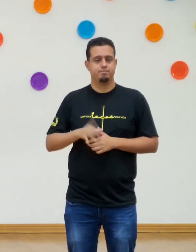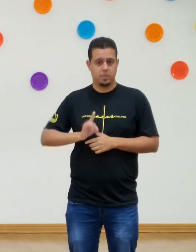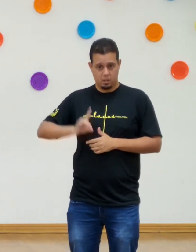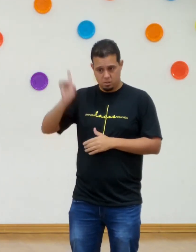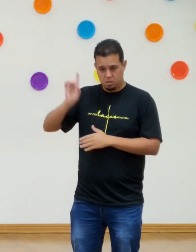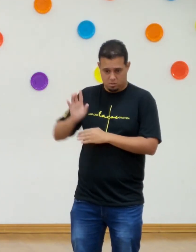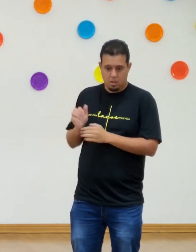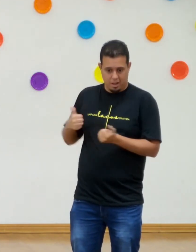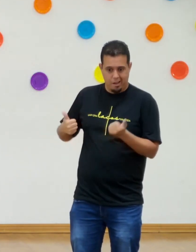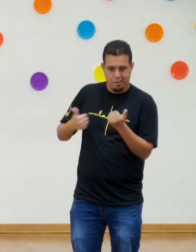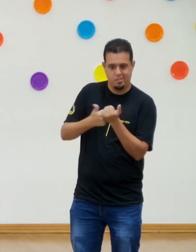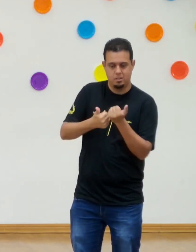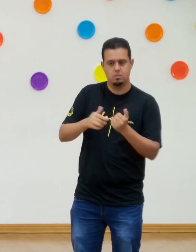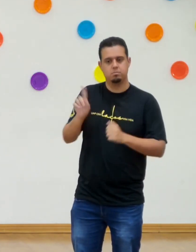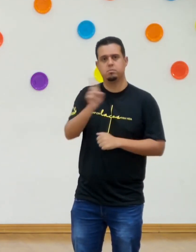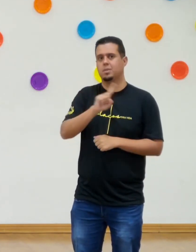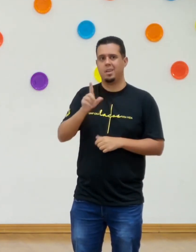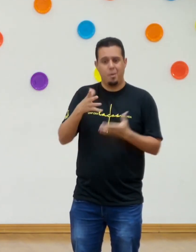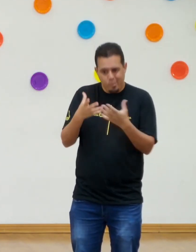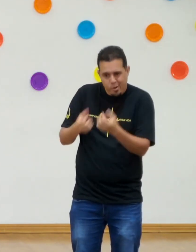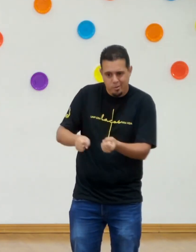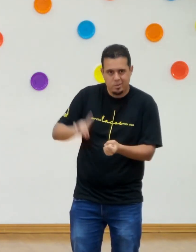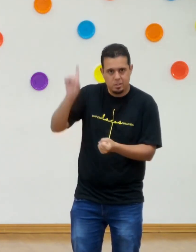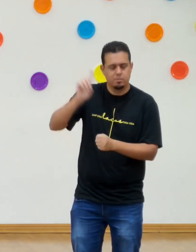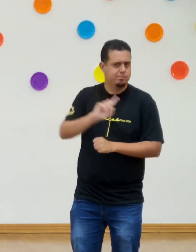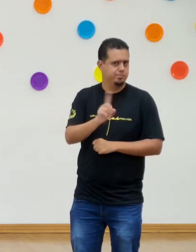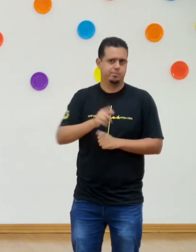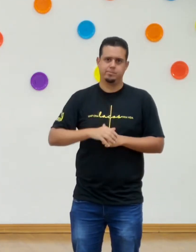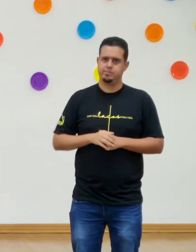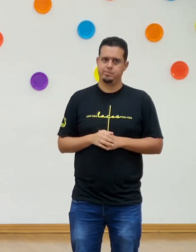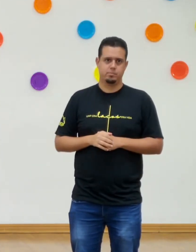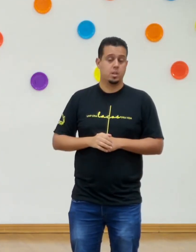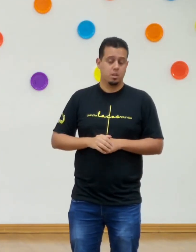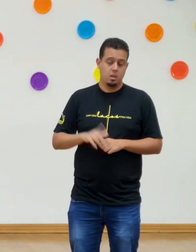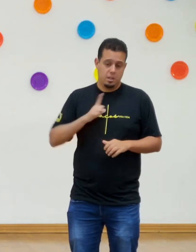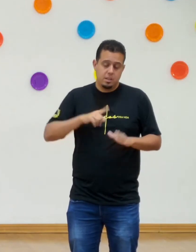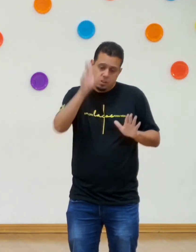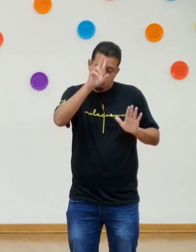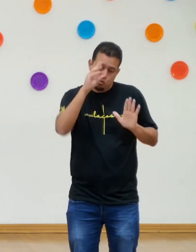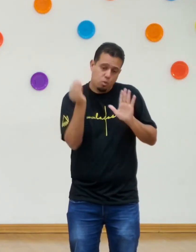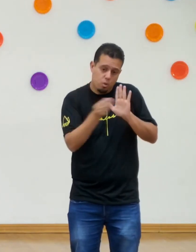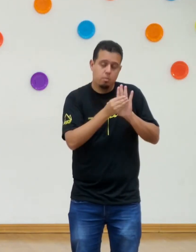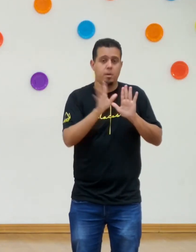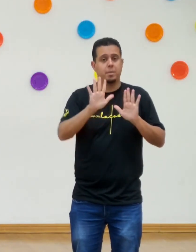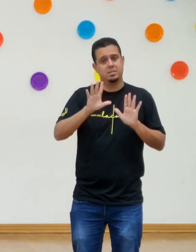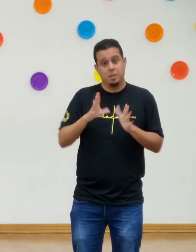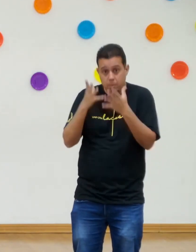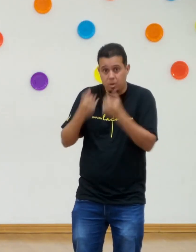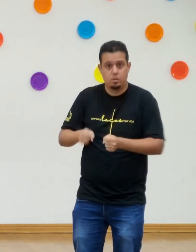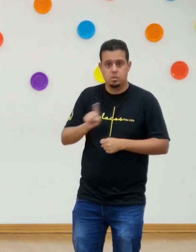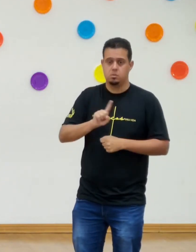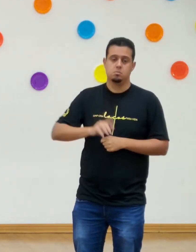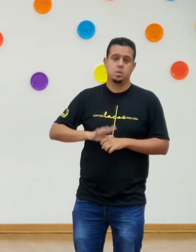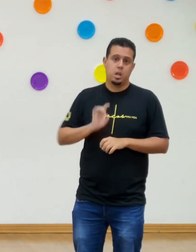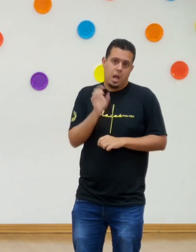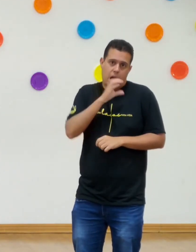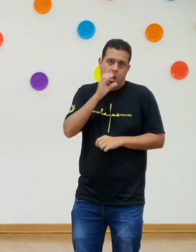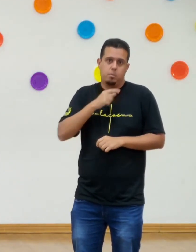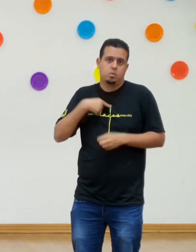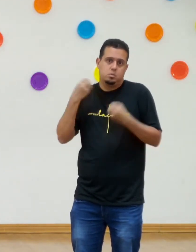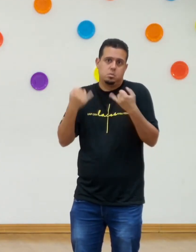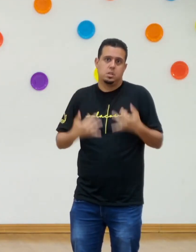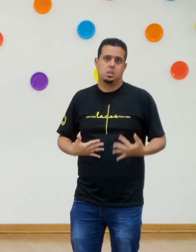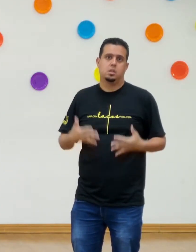nunca aprovou. Está relatado, mas nunca aprovou. Então, rapidamente, é isso que eu tenho a dizer sobre